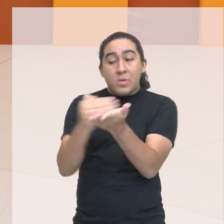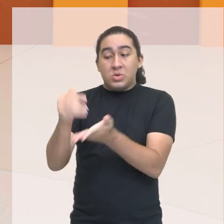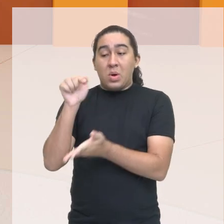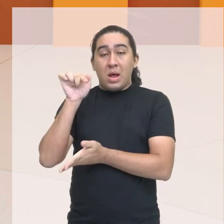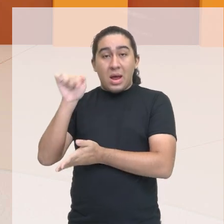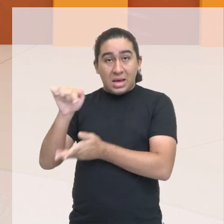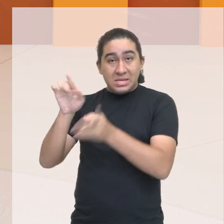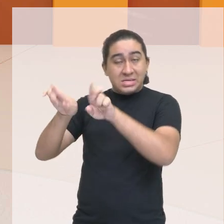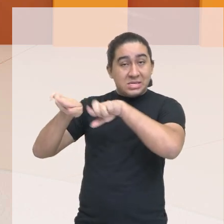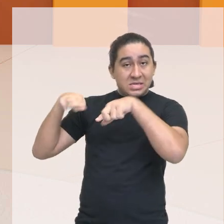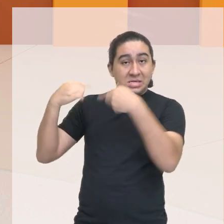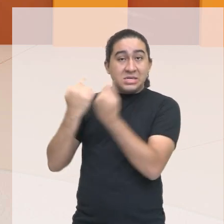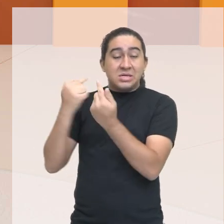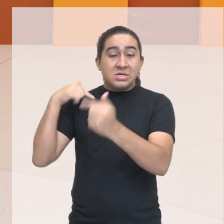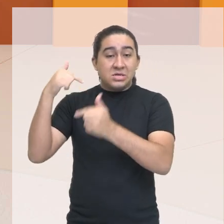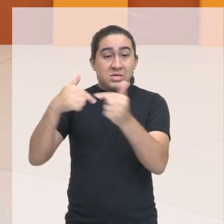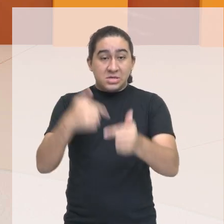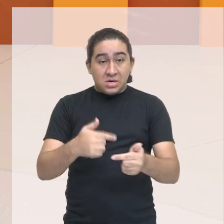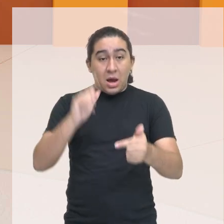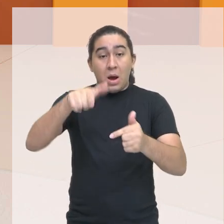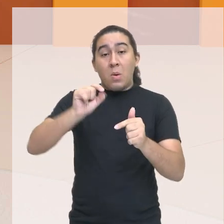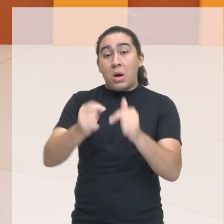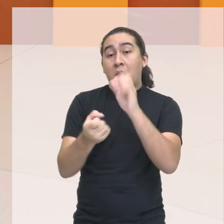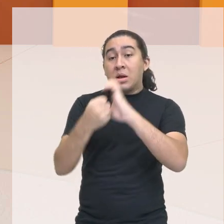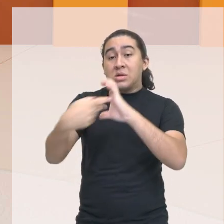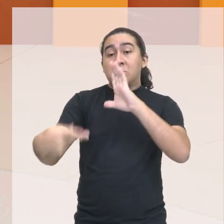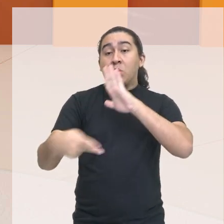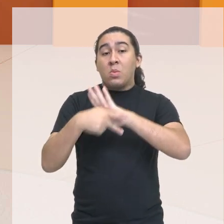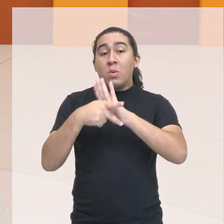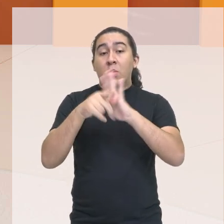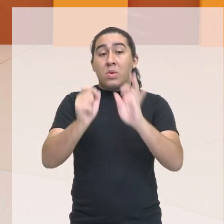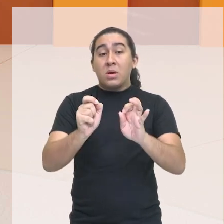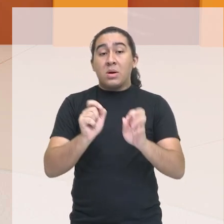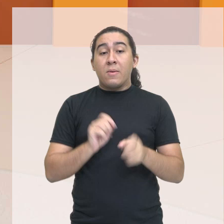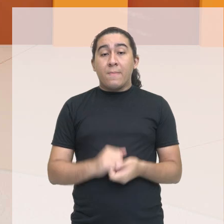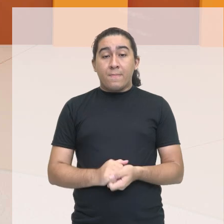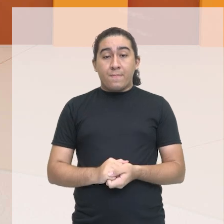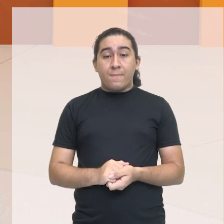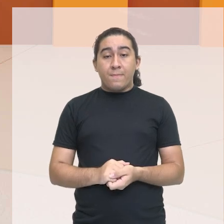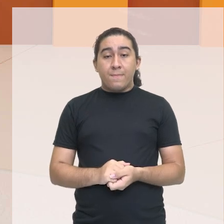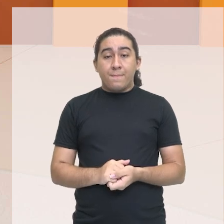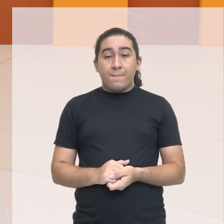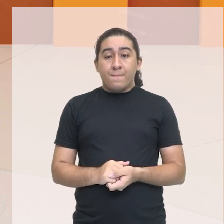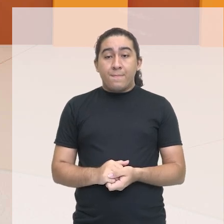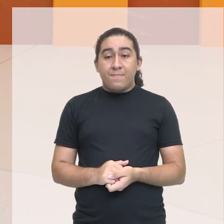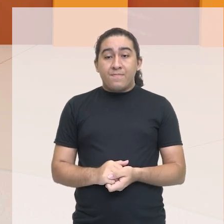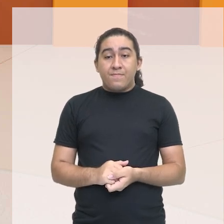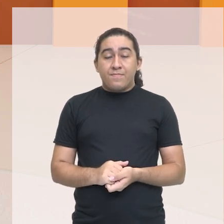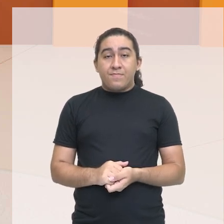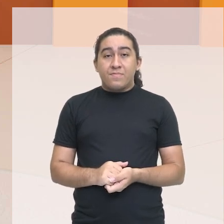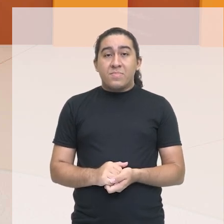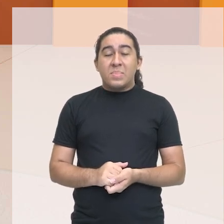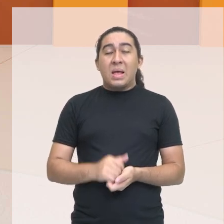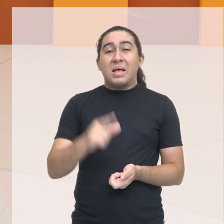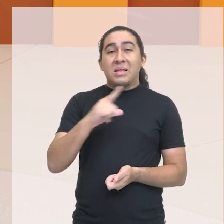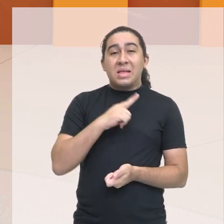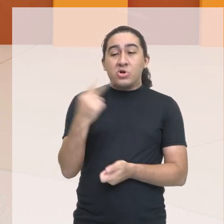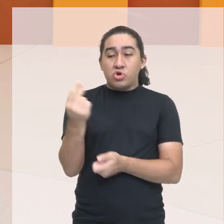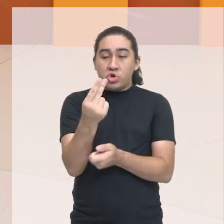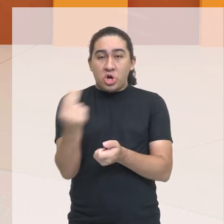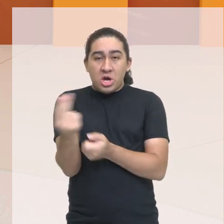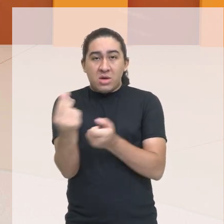Essa dinastia, ela se caracterizou por tentar comprar aliados vizinhos através